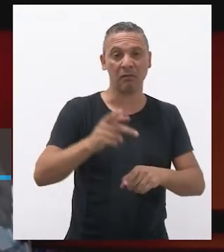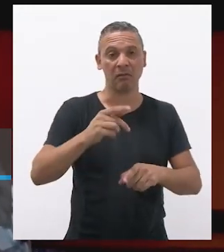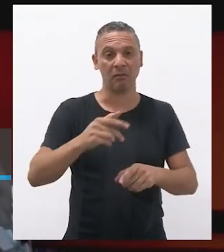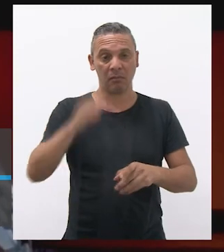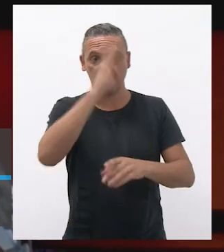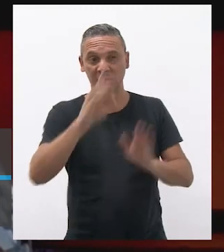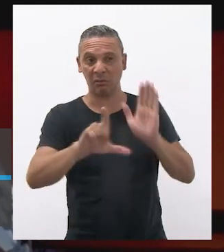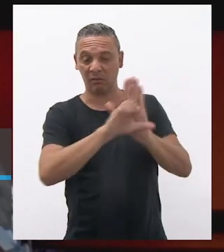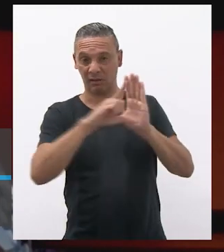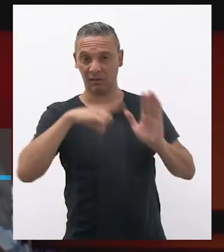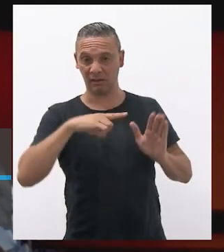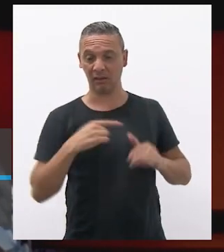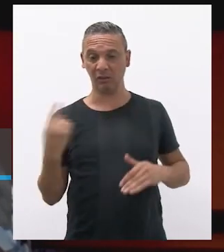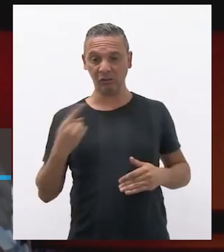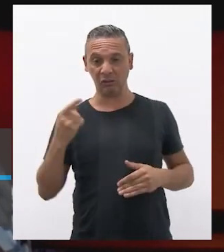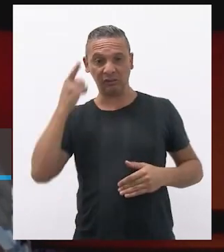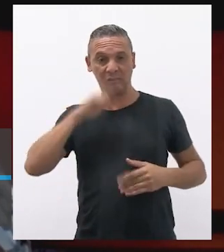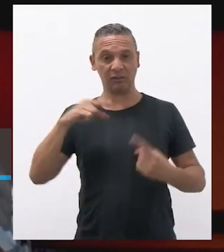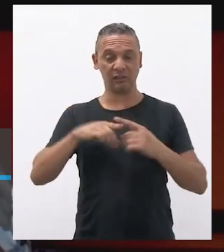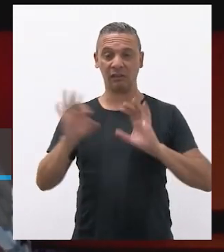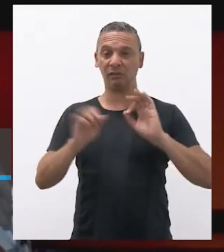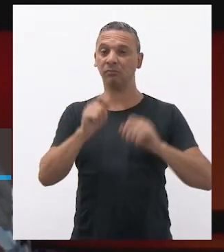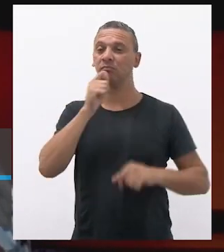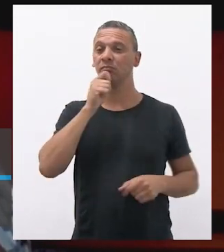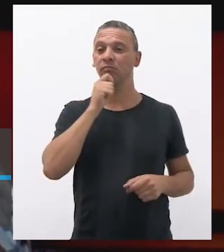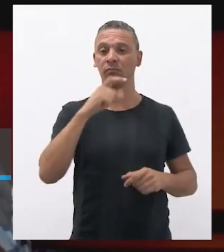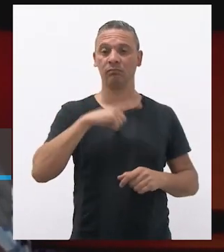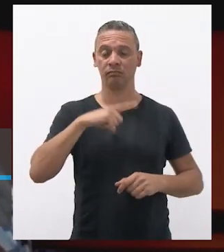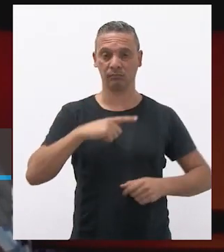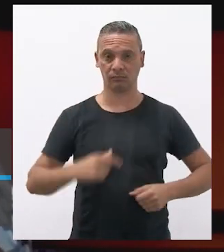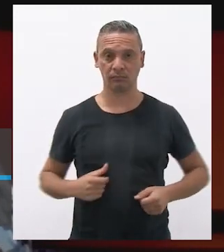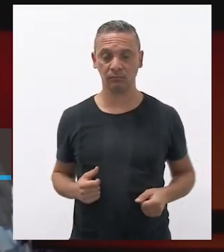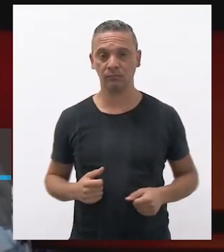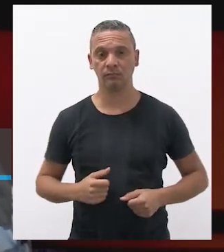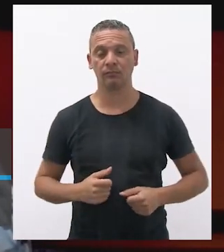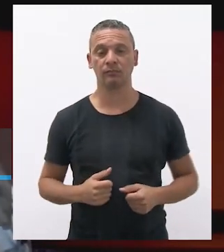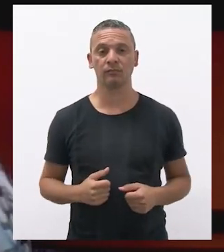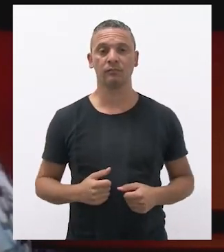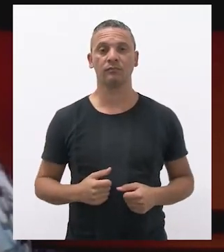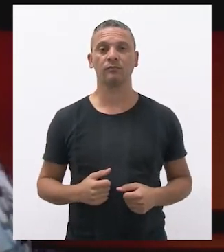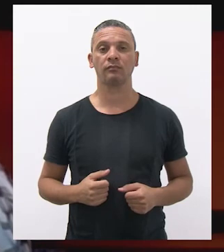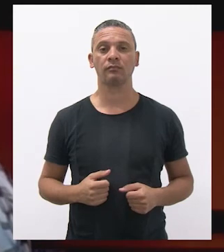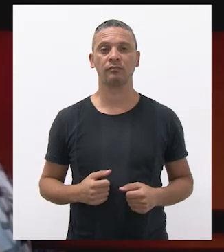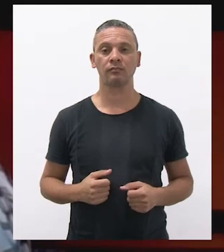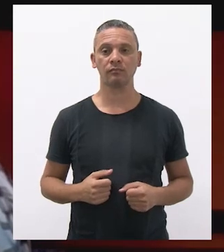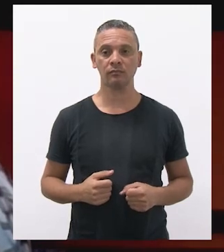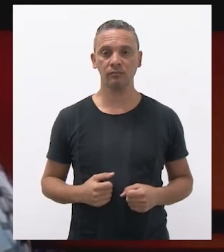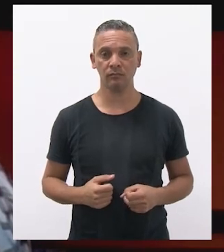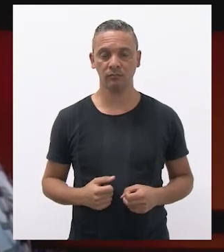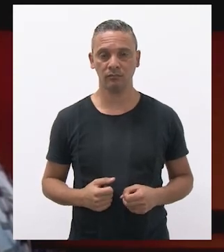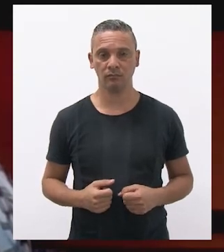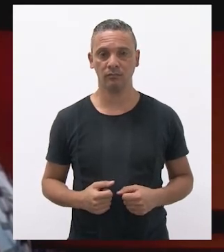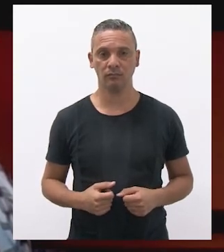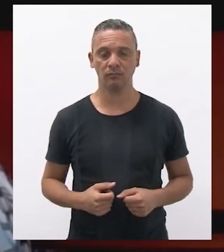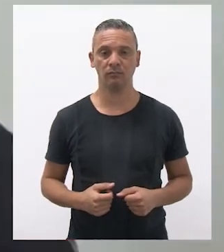tem a ver com esse momento da sua apresentação. Eu acho que vale a pena a gente passar por ela,